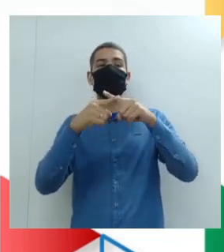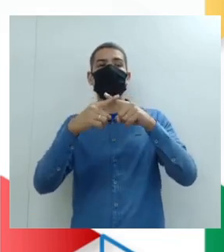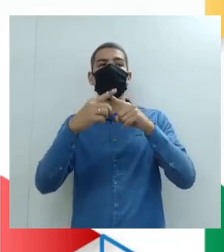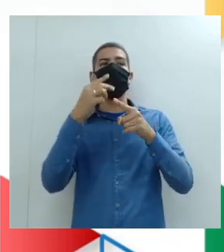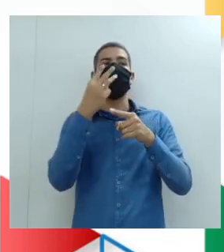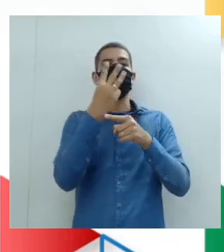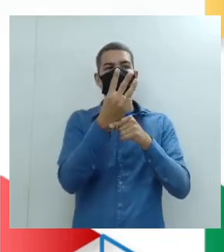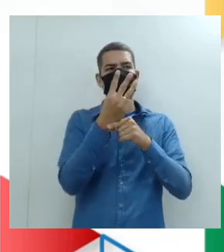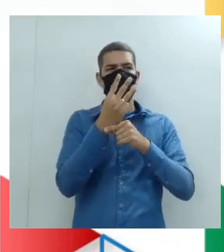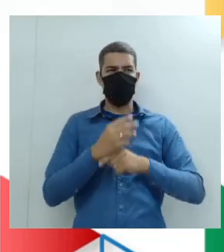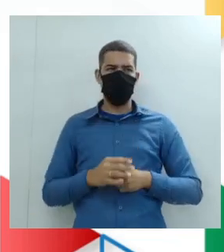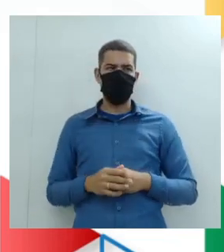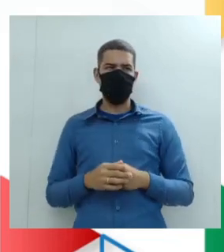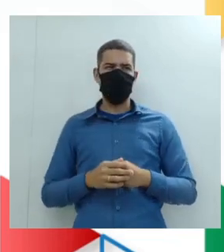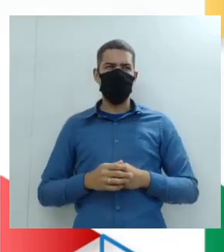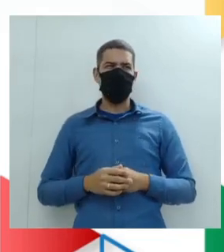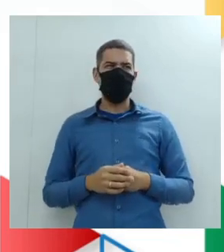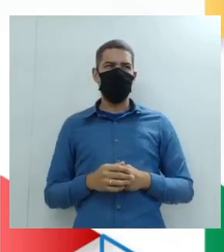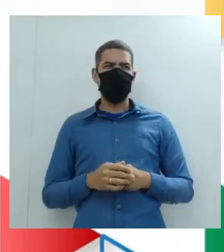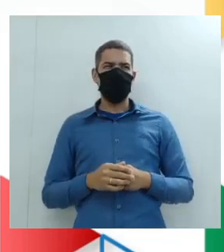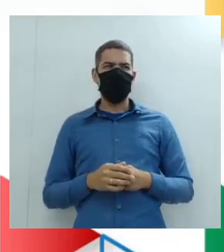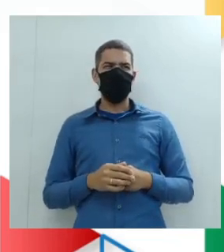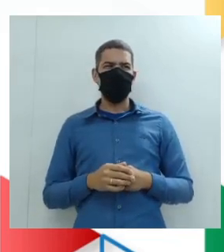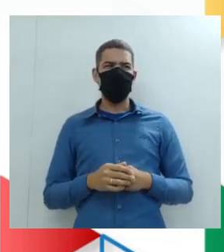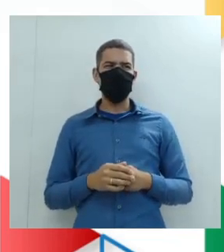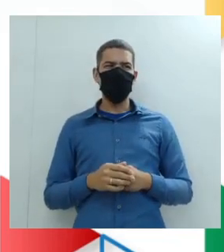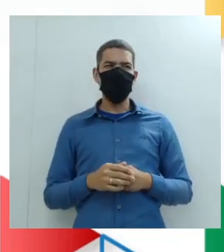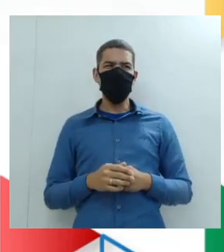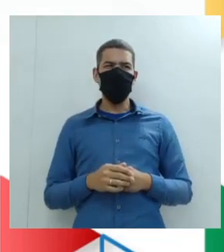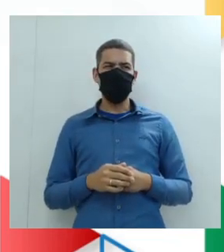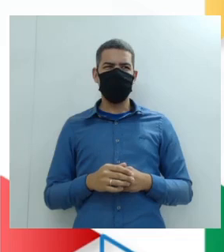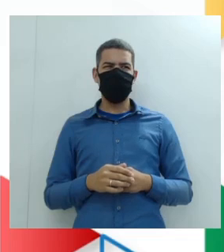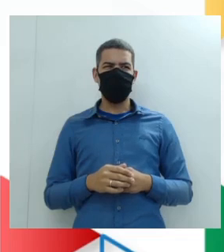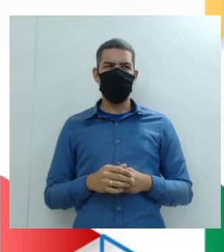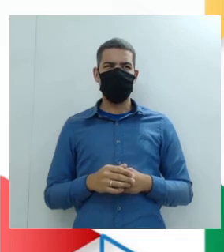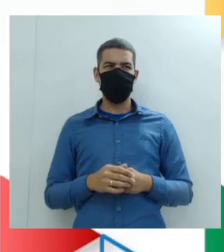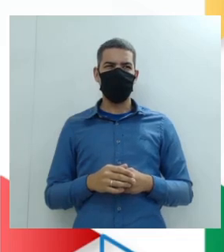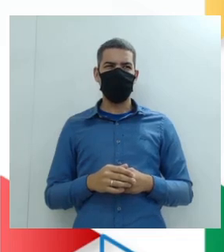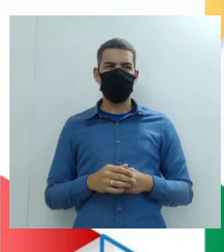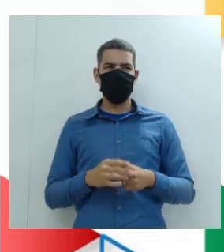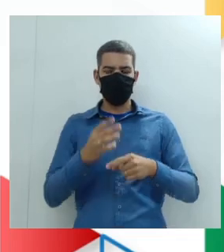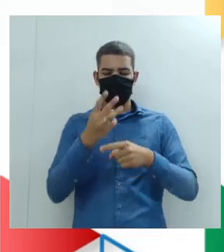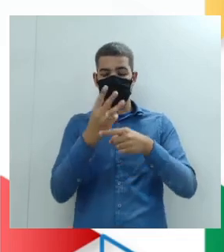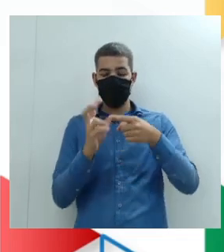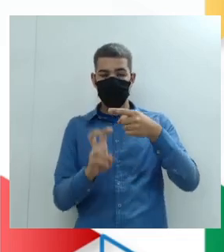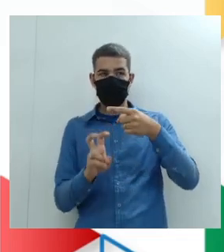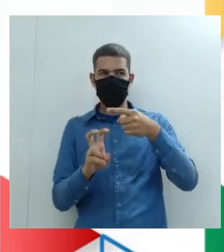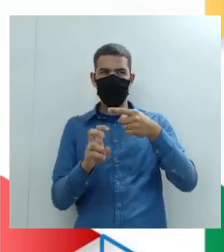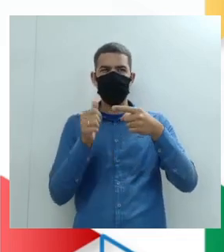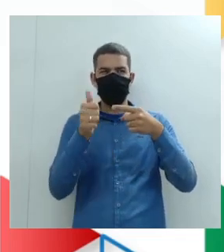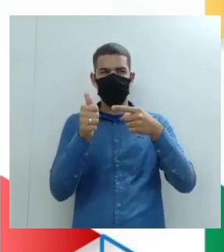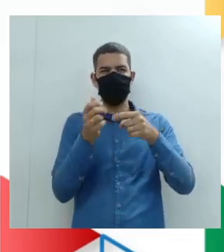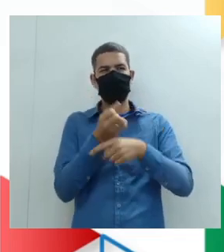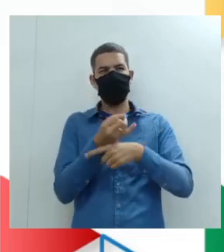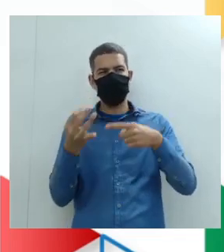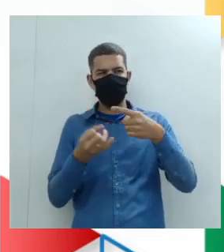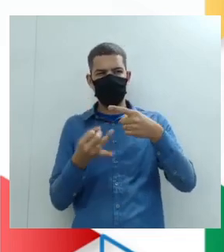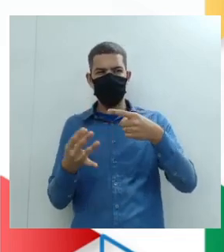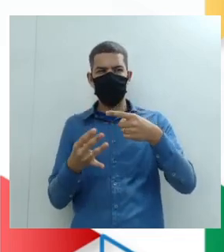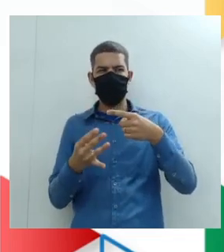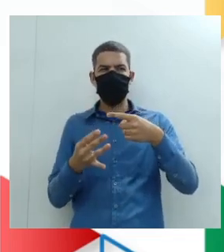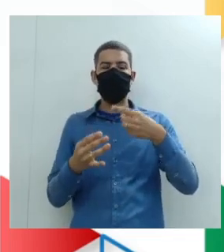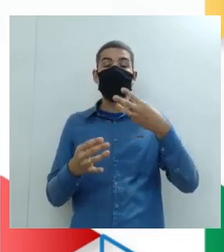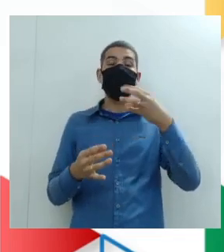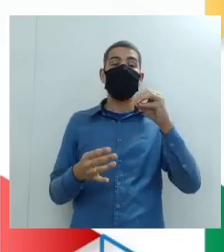não esquece, tá? 3/5 é a fração, 30 dias. Tá claro aí na animação? Então, segue comigo.